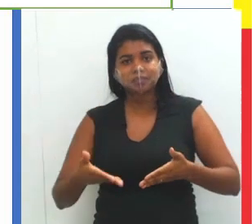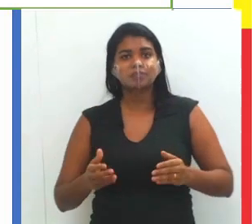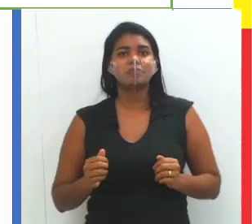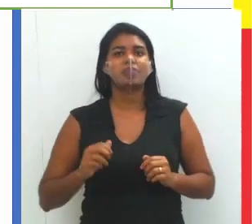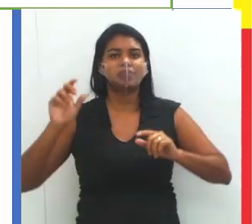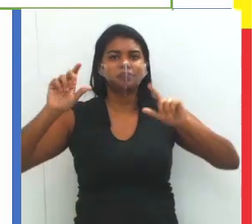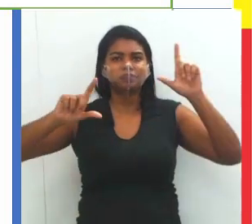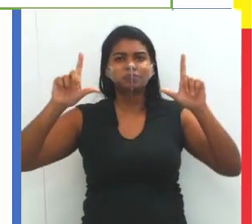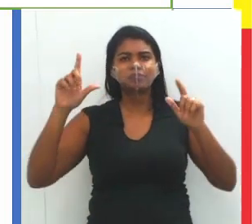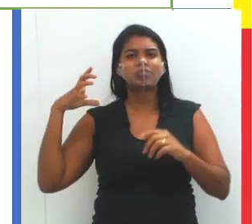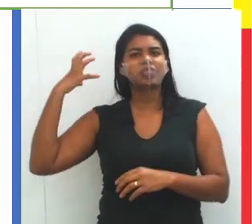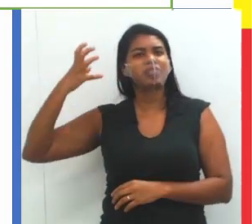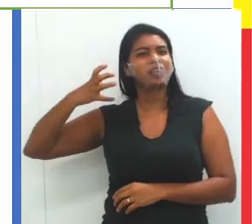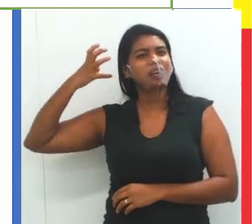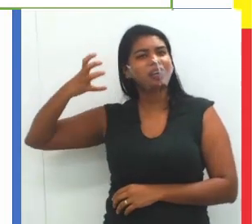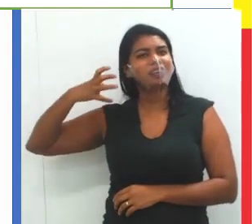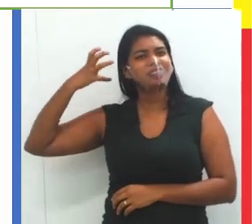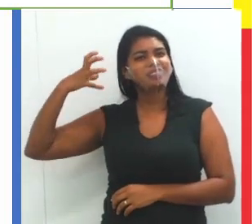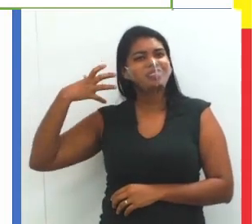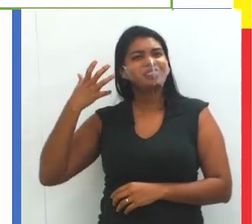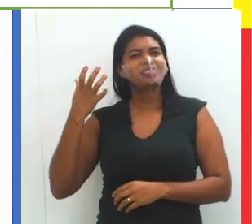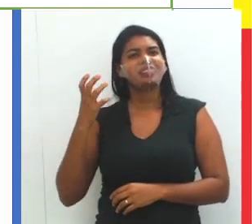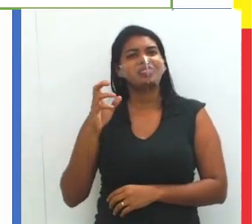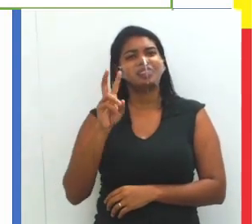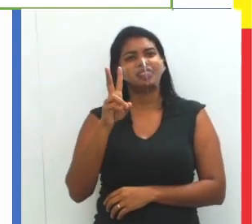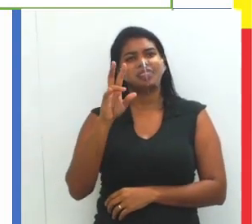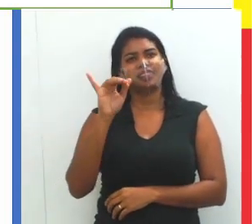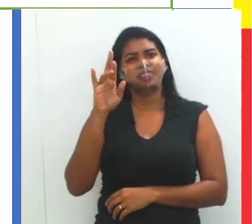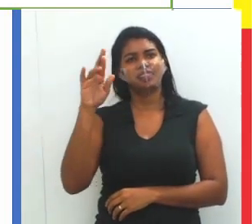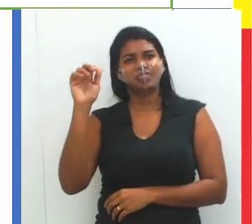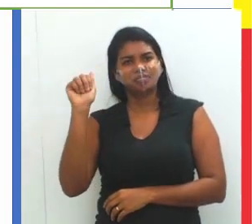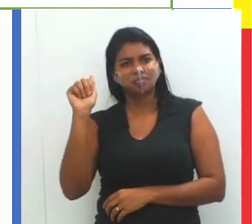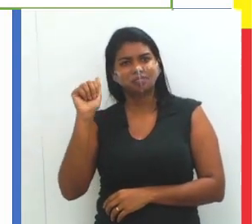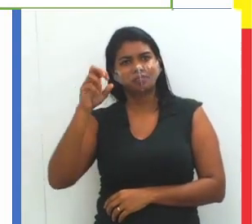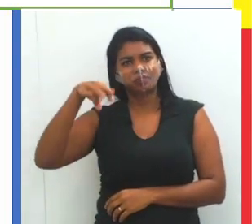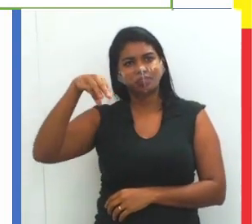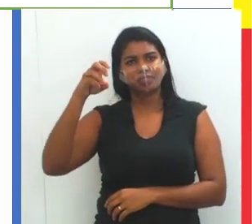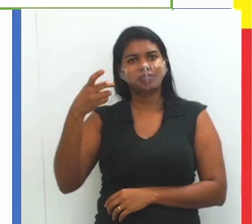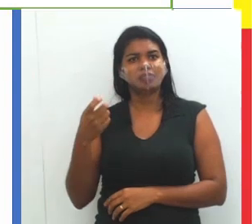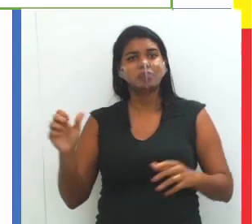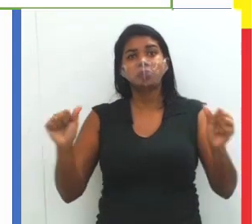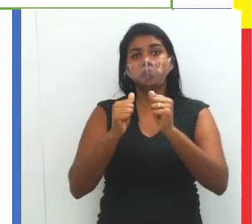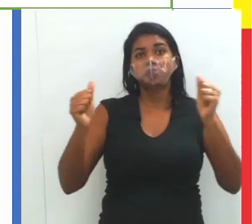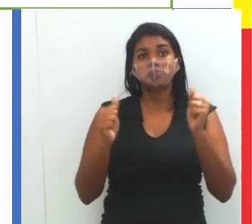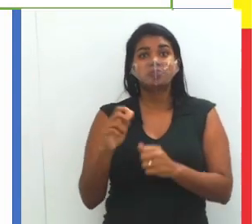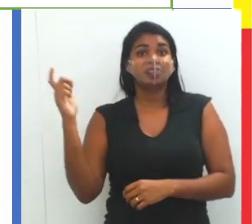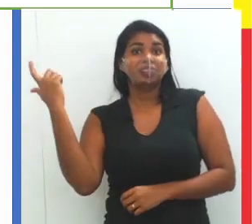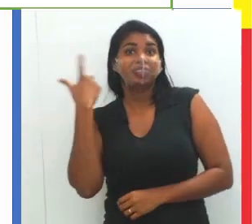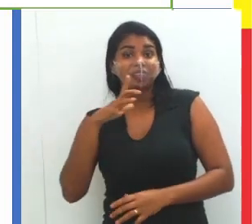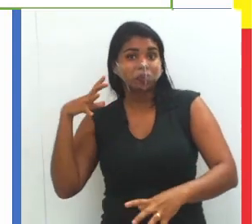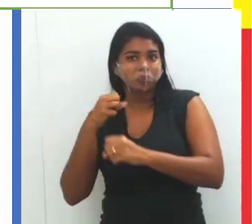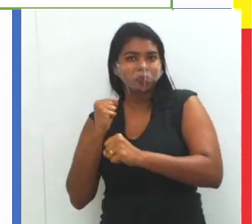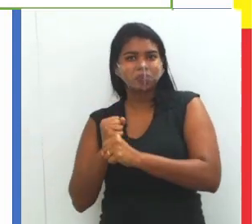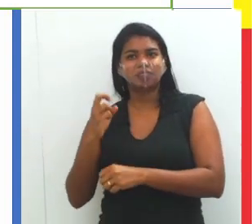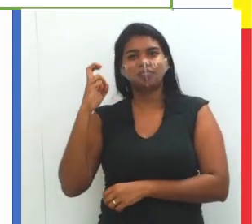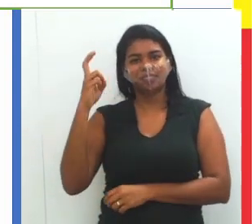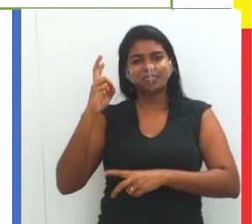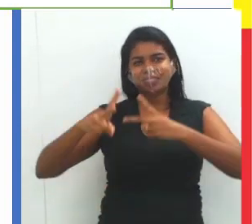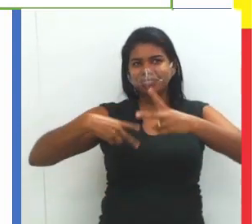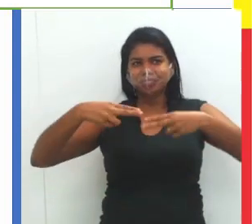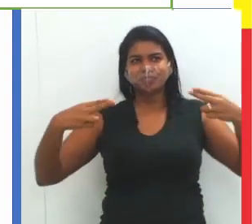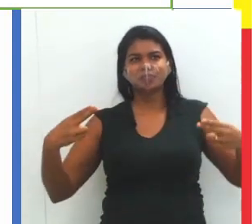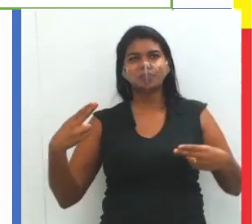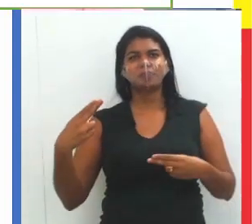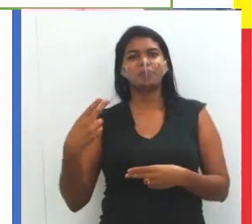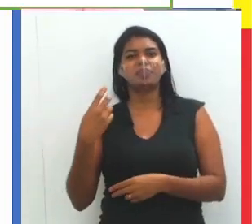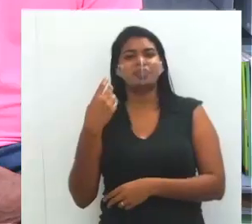de calouros do rádio, tocando Vira e Mexe, Luiz Gonzaga ganhou nota 5 e o prêmio